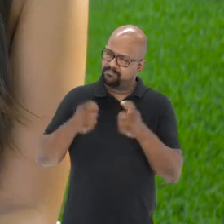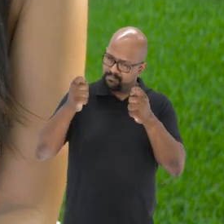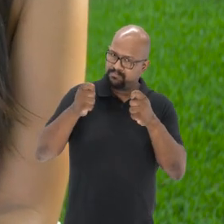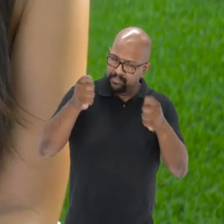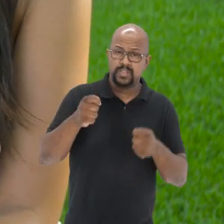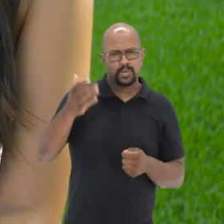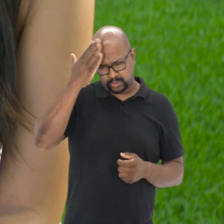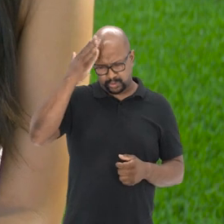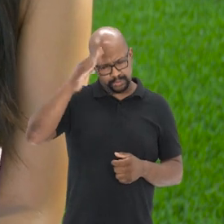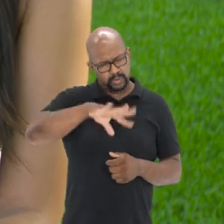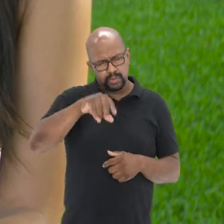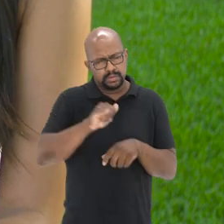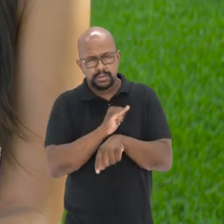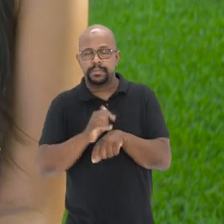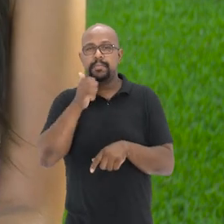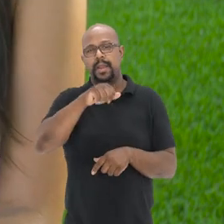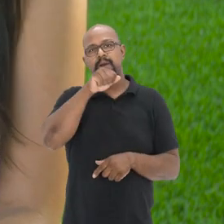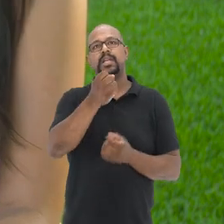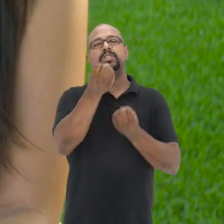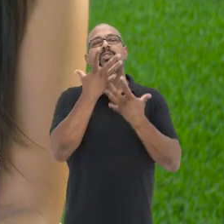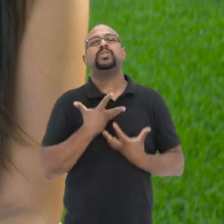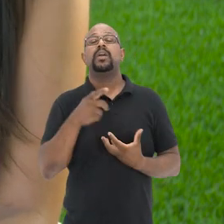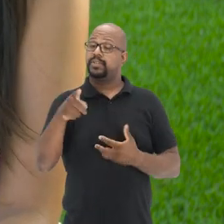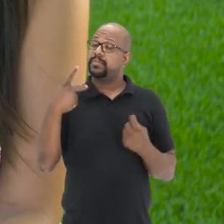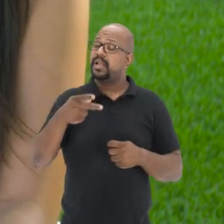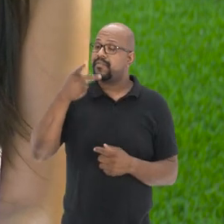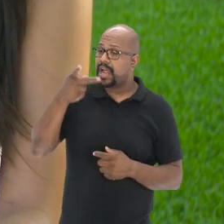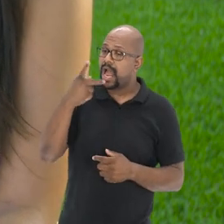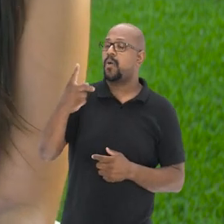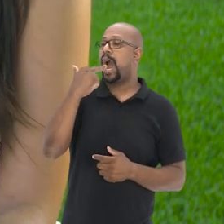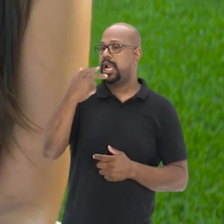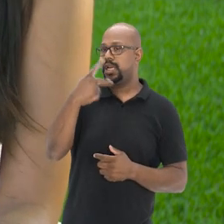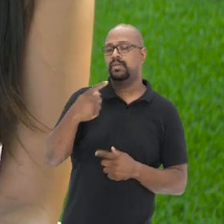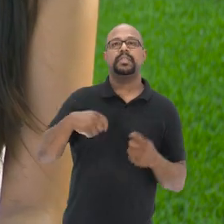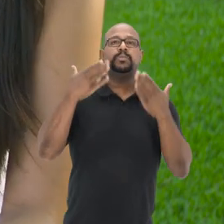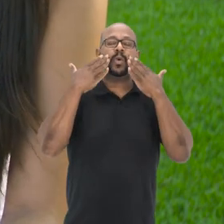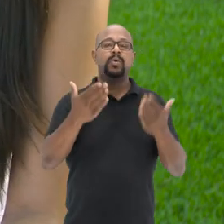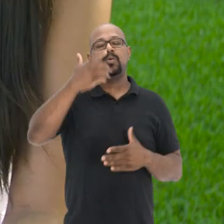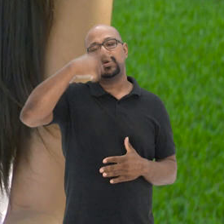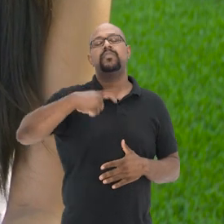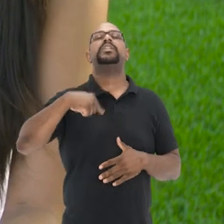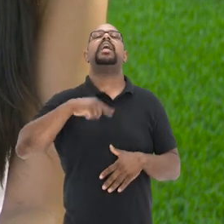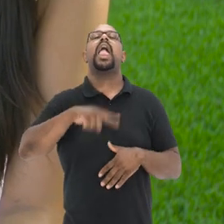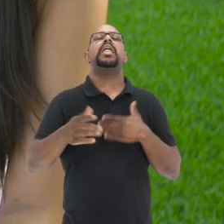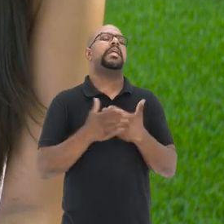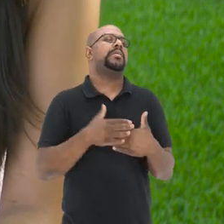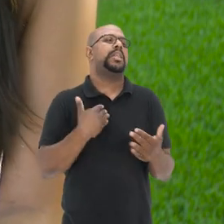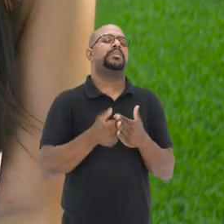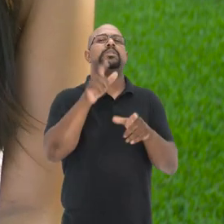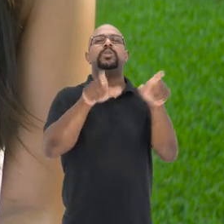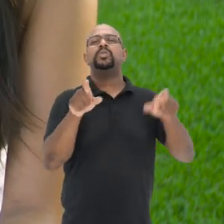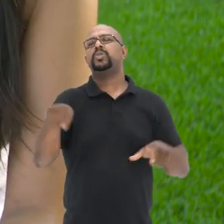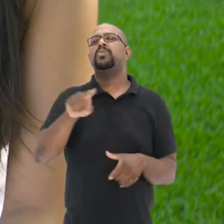soube lidar com tudo isso por conta dela. Ela sempre disse, ah, você tem que falar a tua língua, você tem que expor o que você é, independente do que